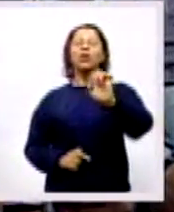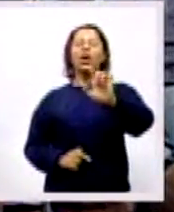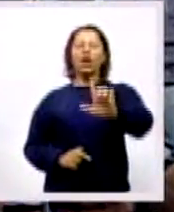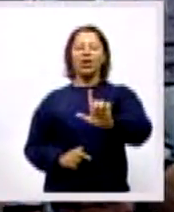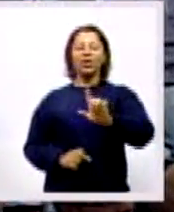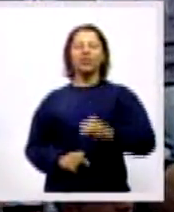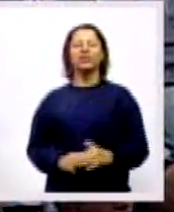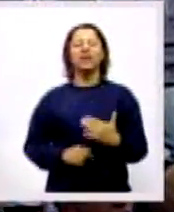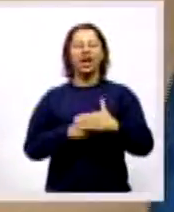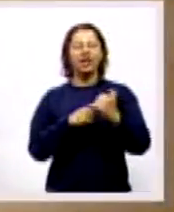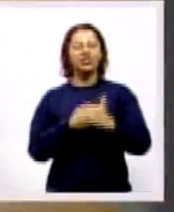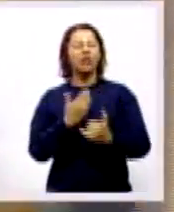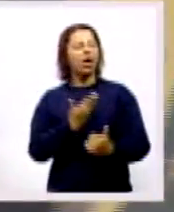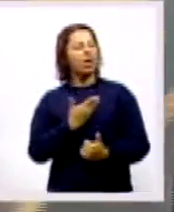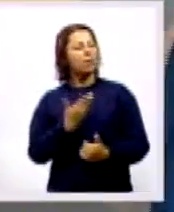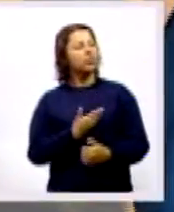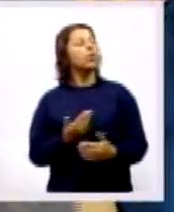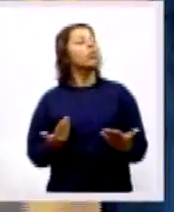Aí lá vem o Joel.